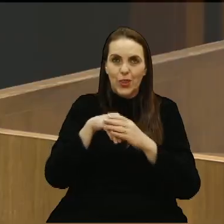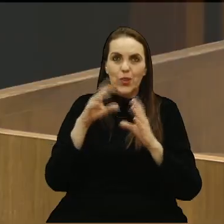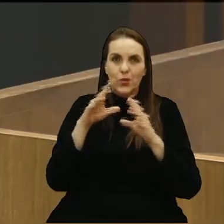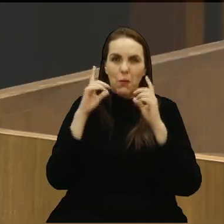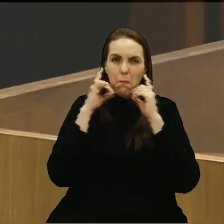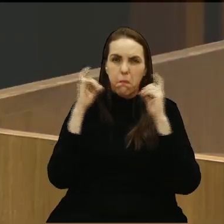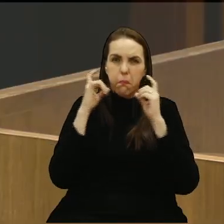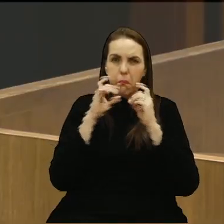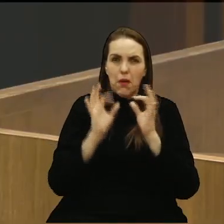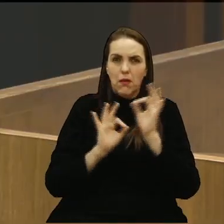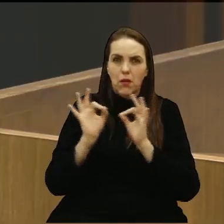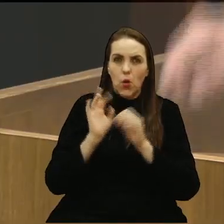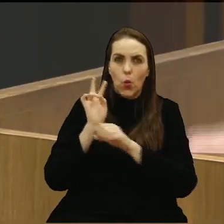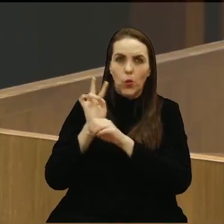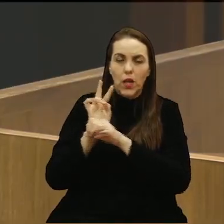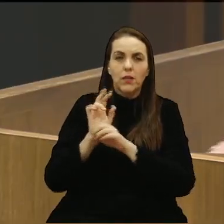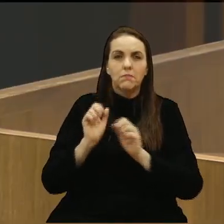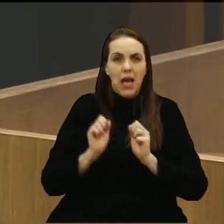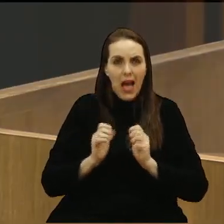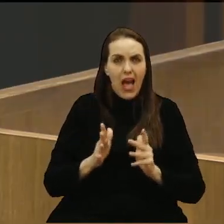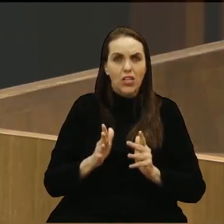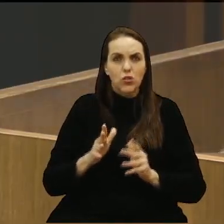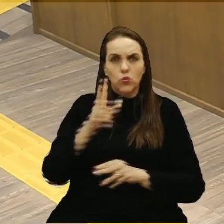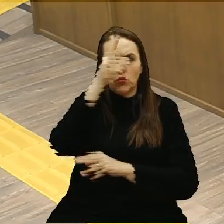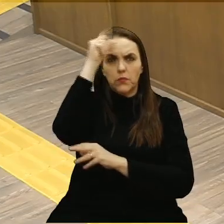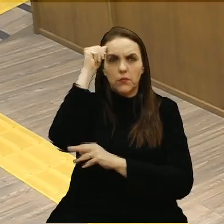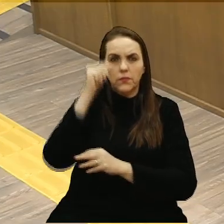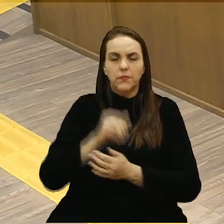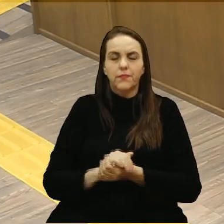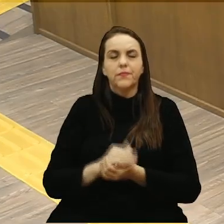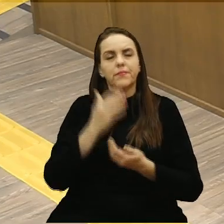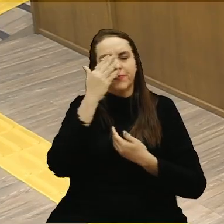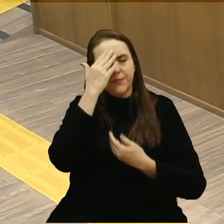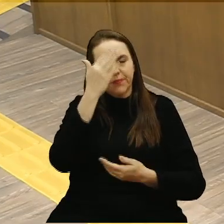Muito obrigado. Atitude do Executivo. Obrigado, vereador Juliano Valim. Declaração de líder.